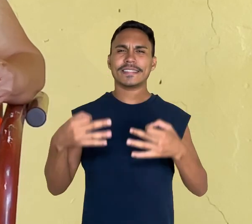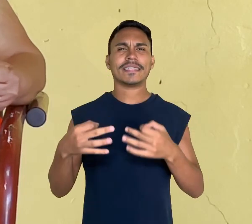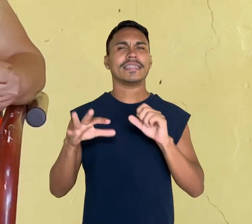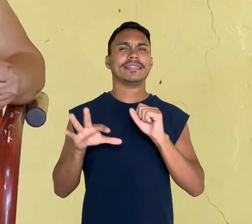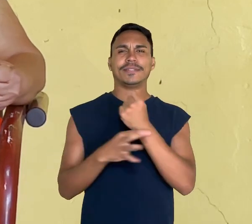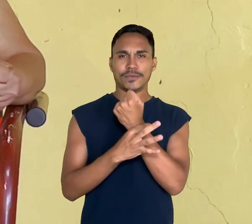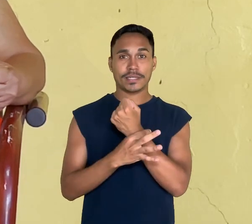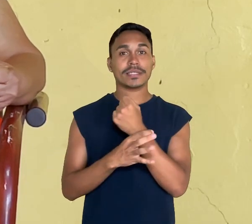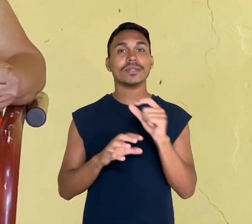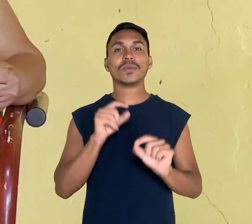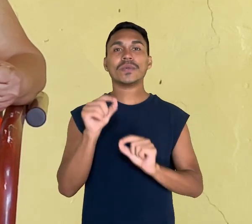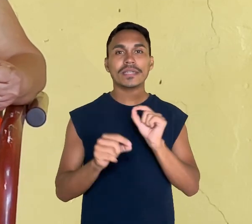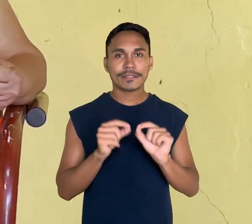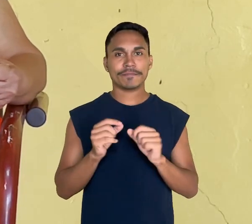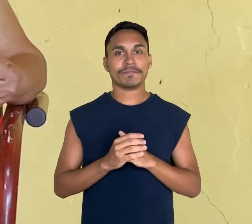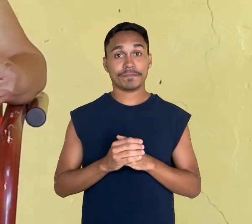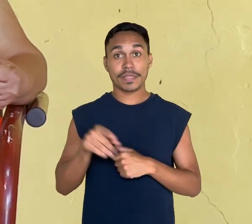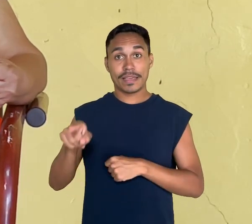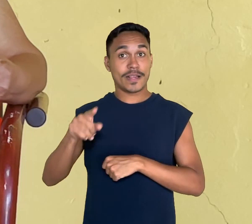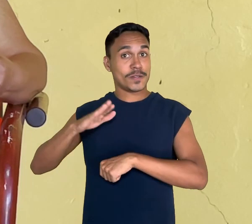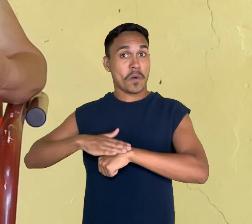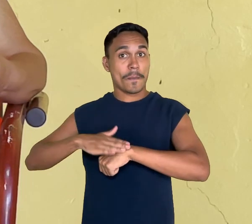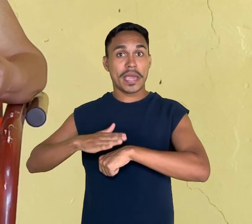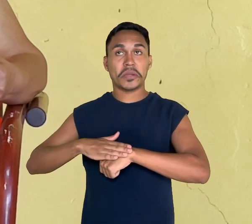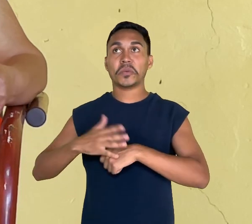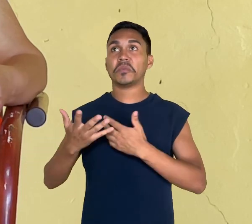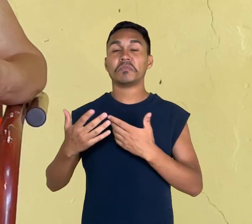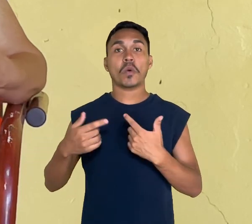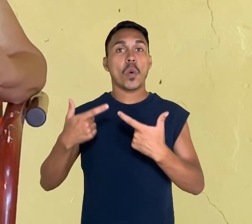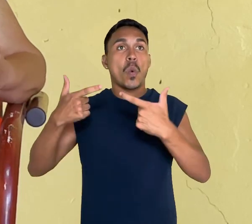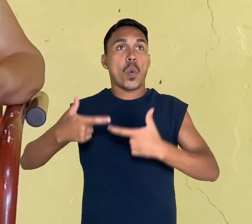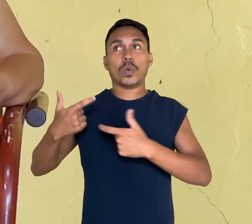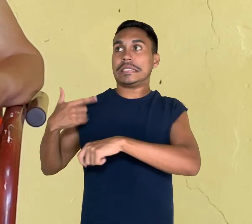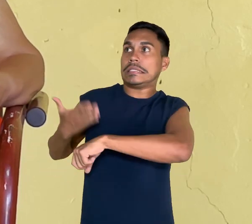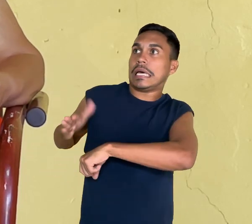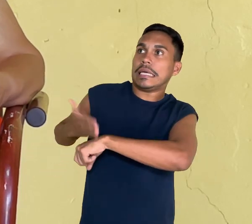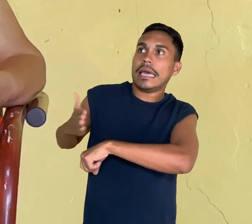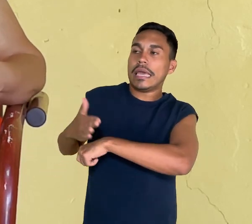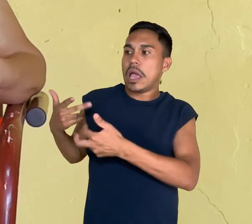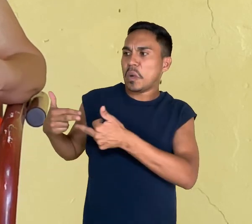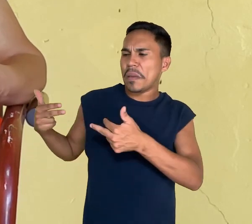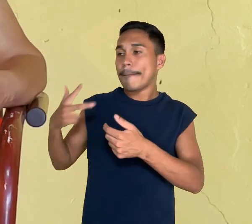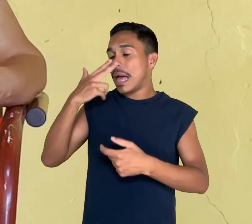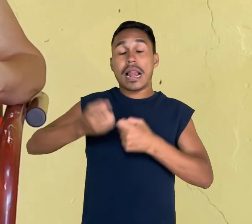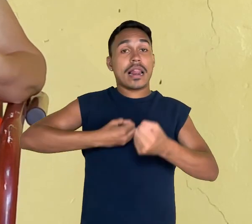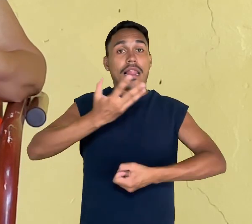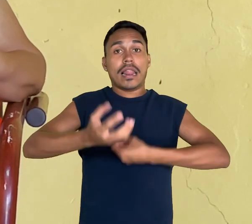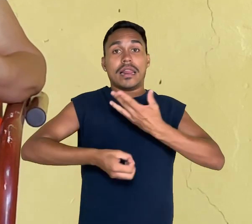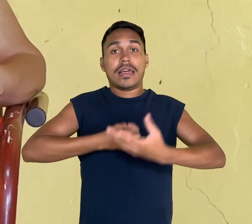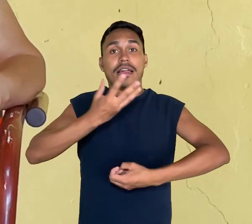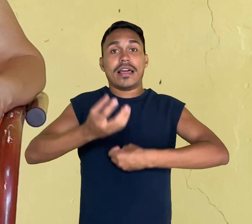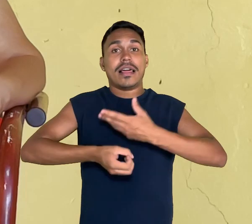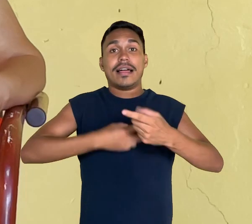que eu tenho. A partir desse momento, eu não sei para onde foi os cocos que eu ensaiei. Foi vindo uma rima atrás